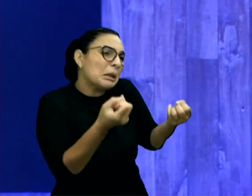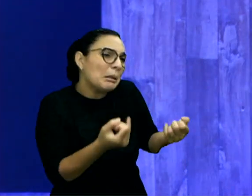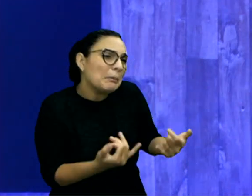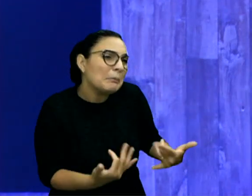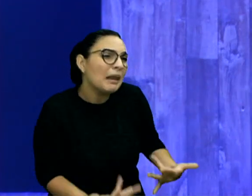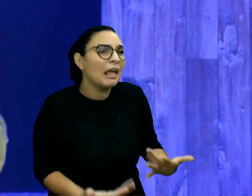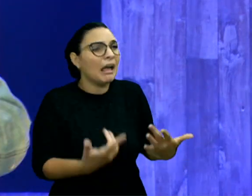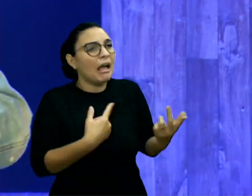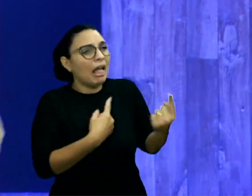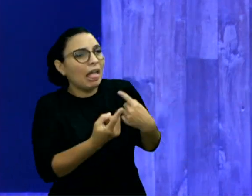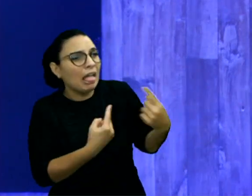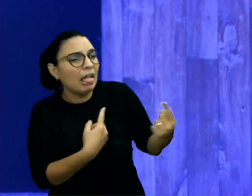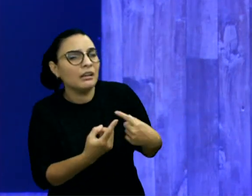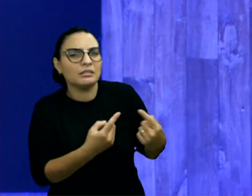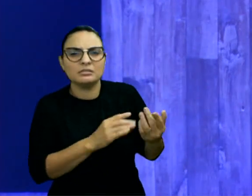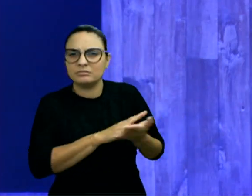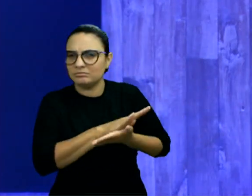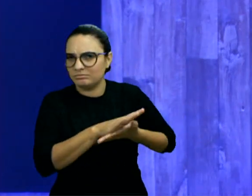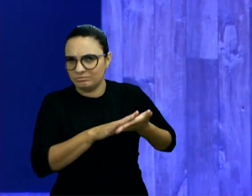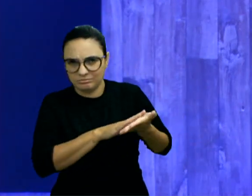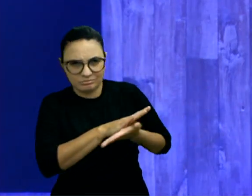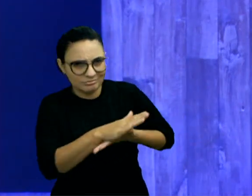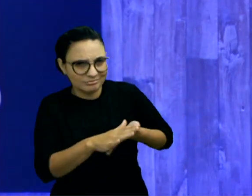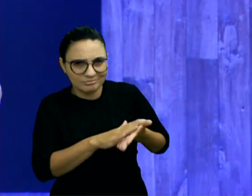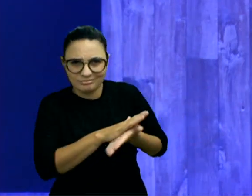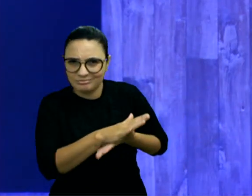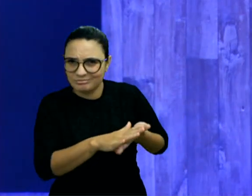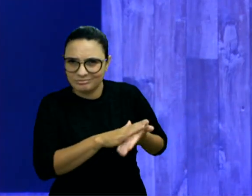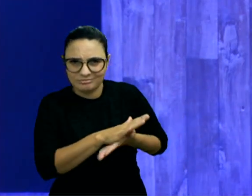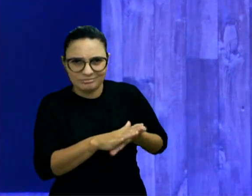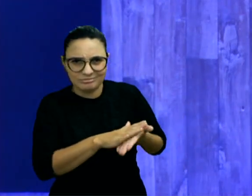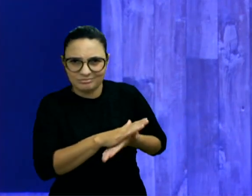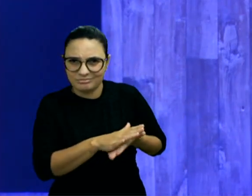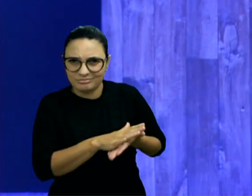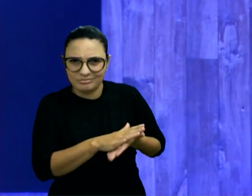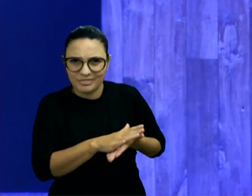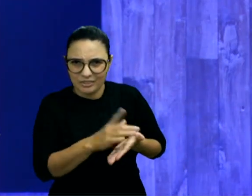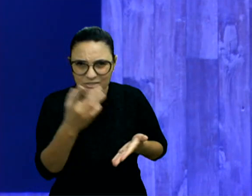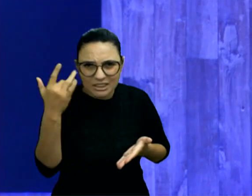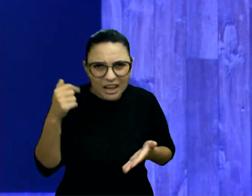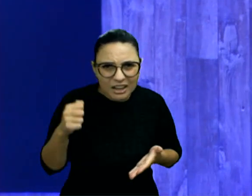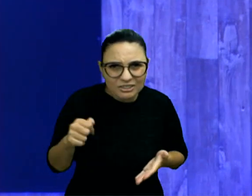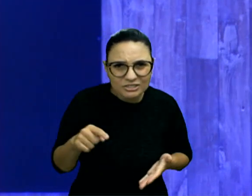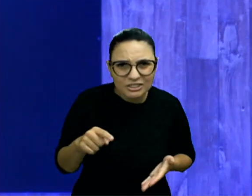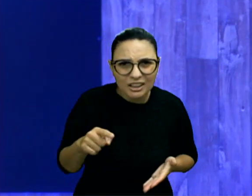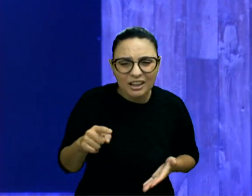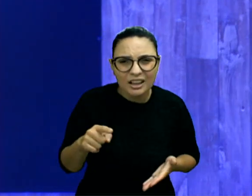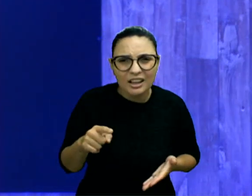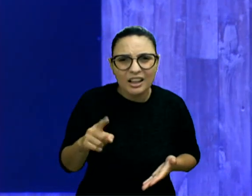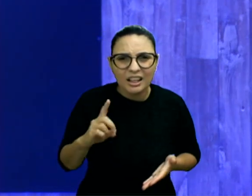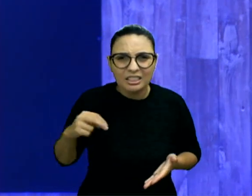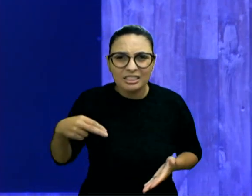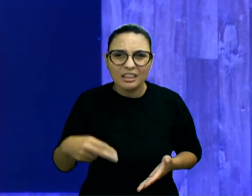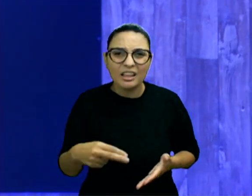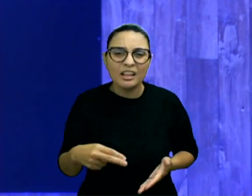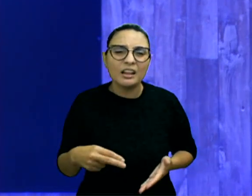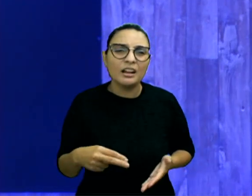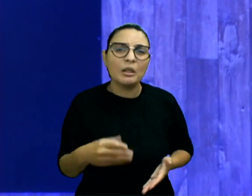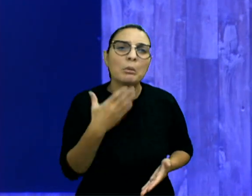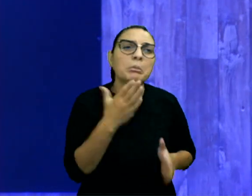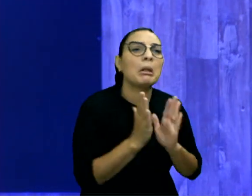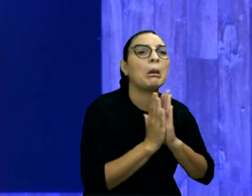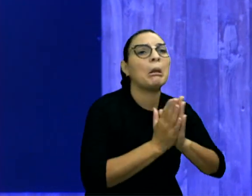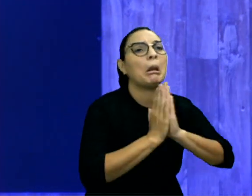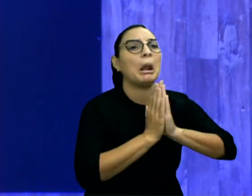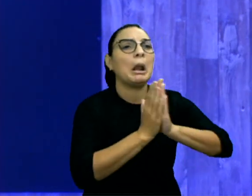é bem assim, não, vem por aqui, não, pô, deixa para lá, pô, não faz isso. Não, Daniel confiava em